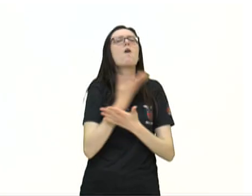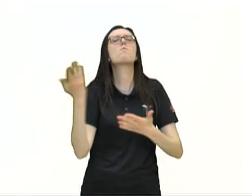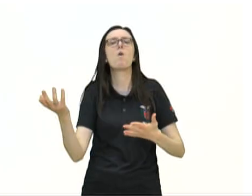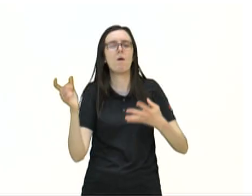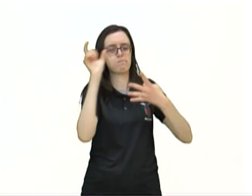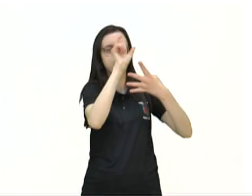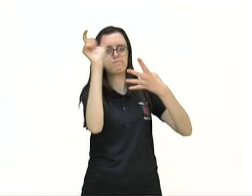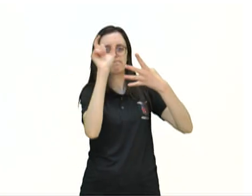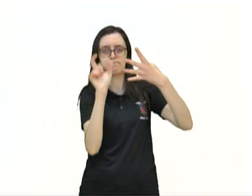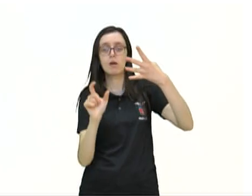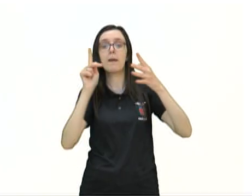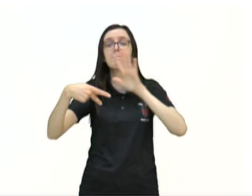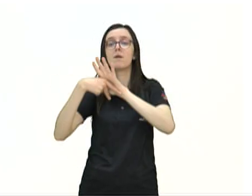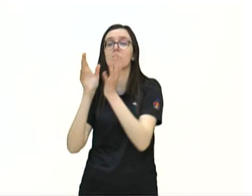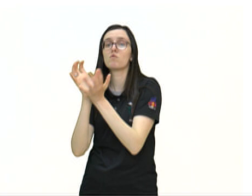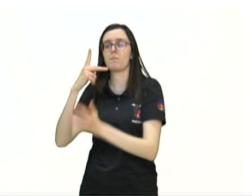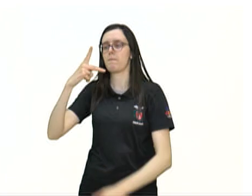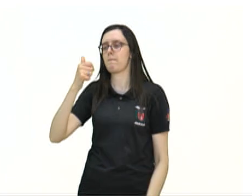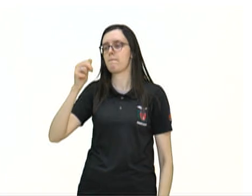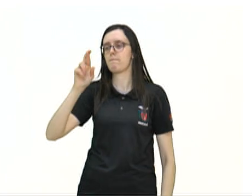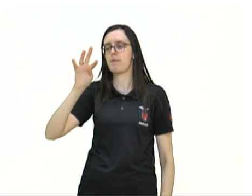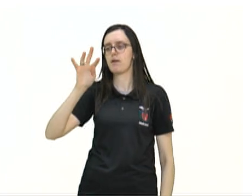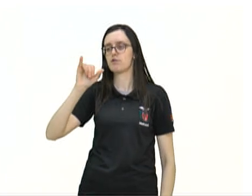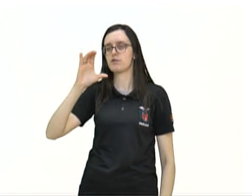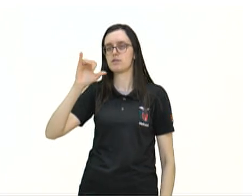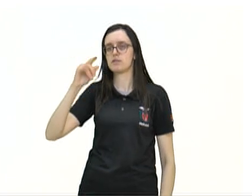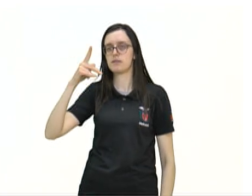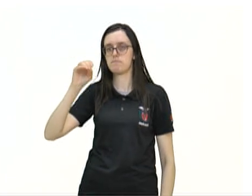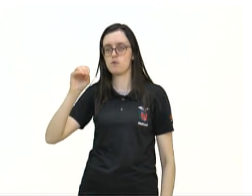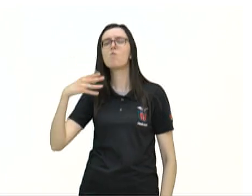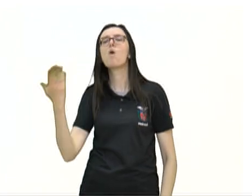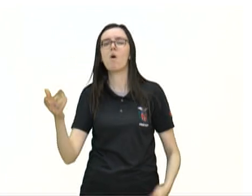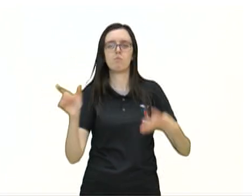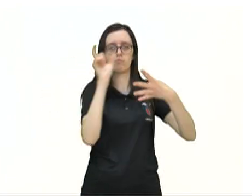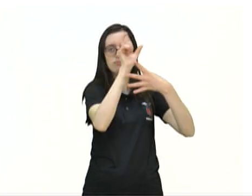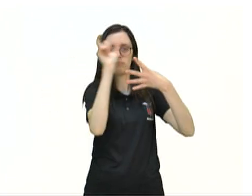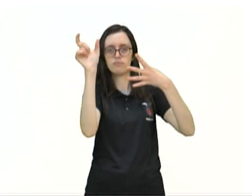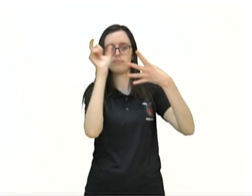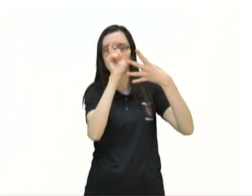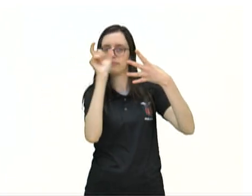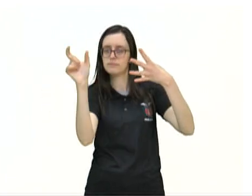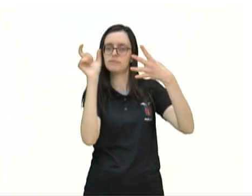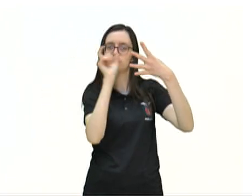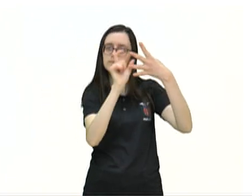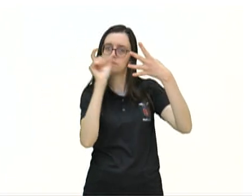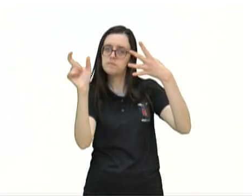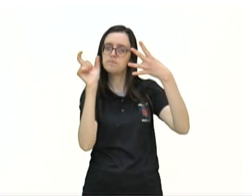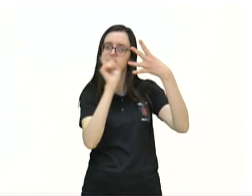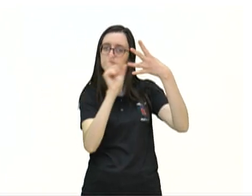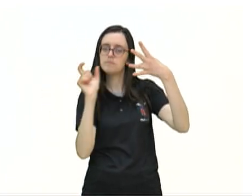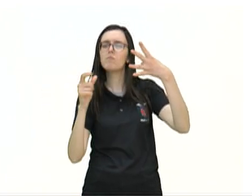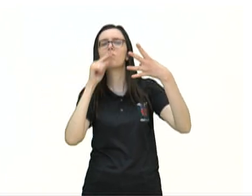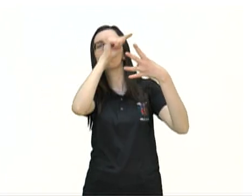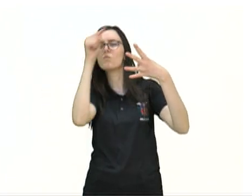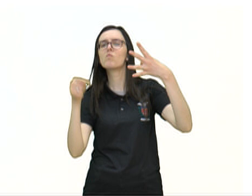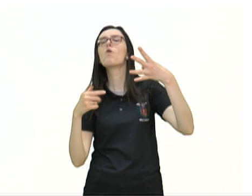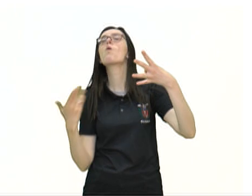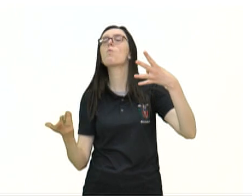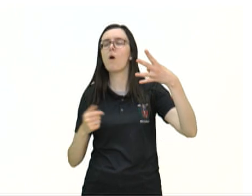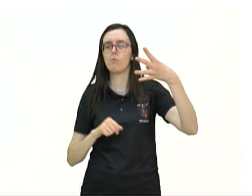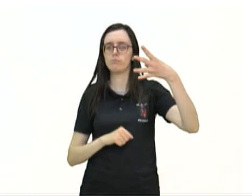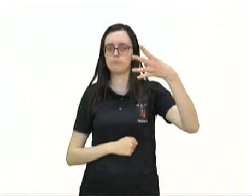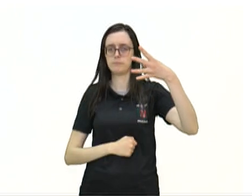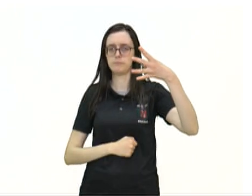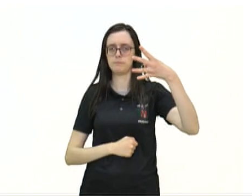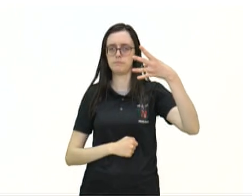pares de particípios. Aceito e aceitado, acendido e aceso, ganho,